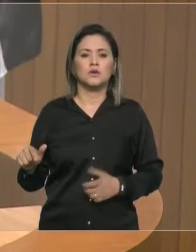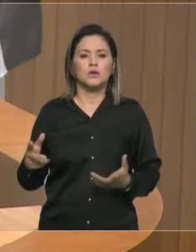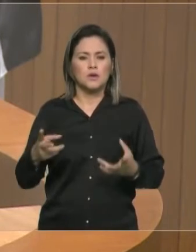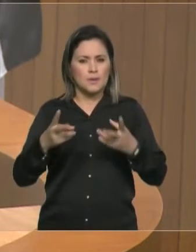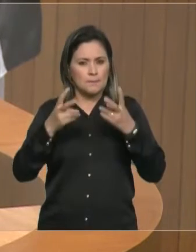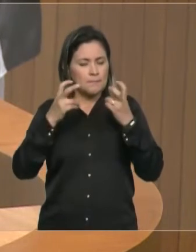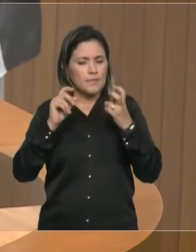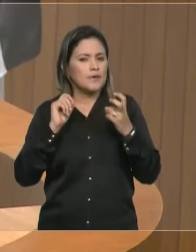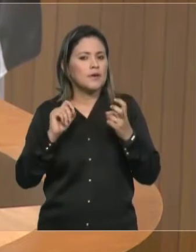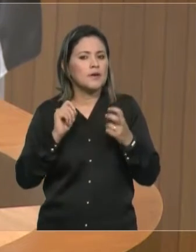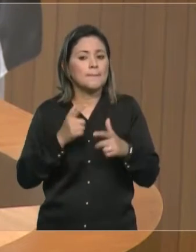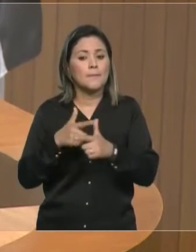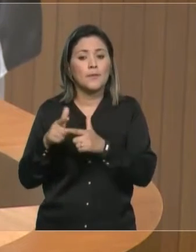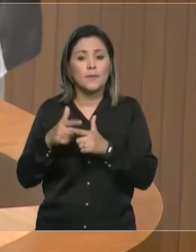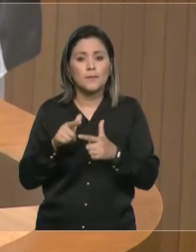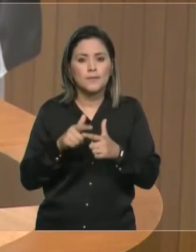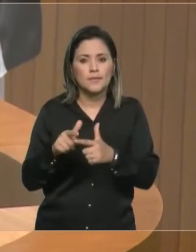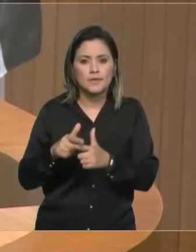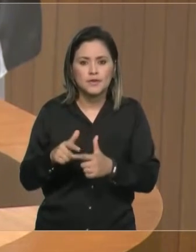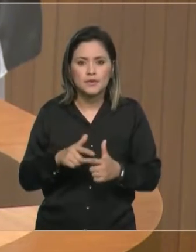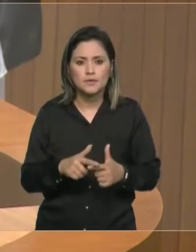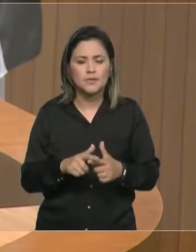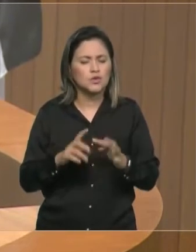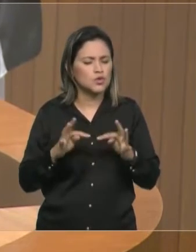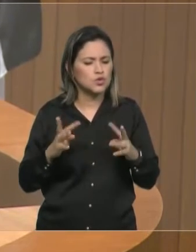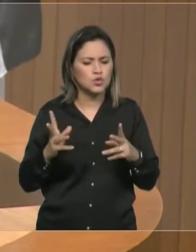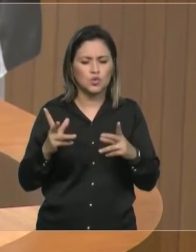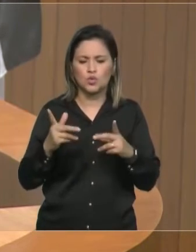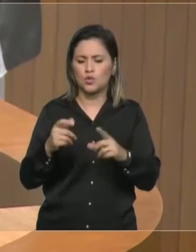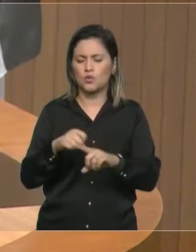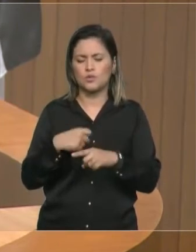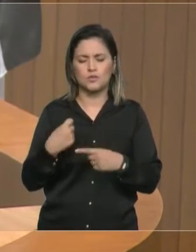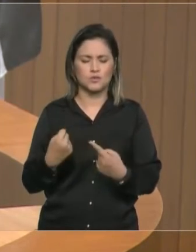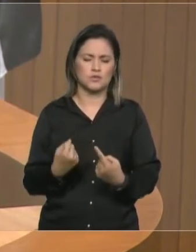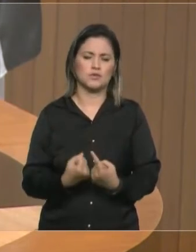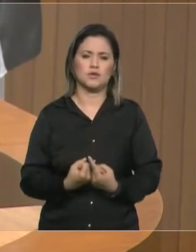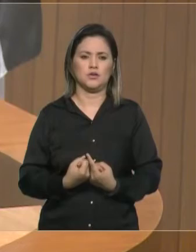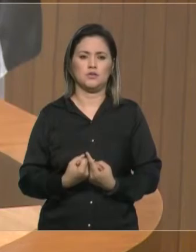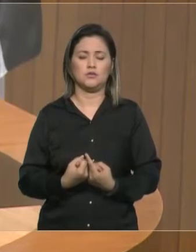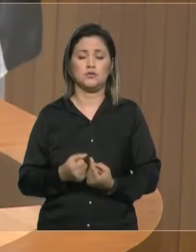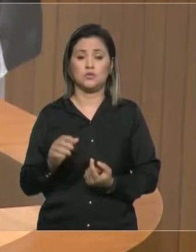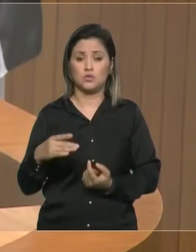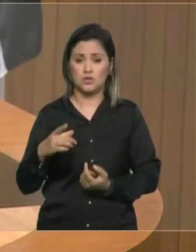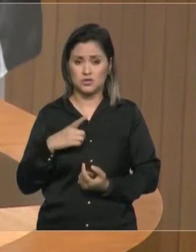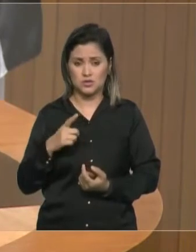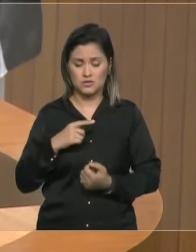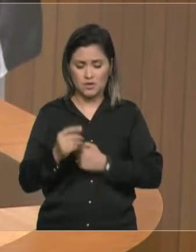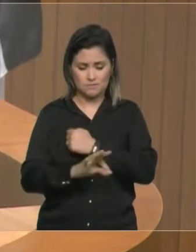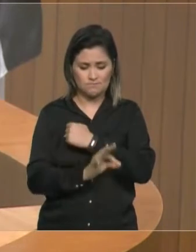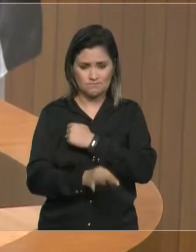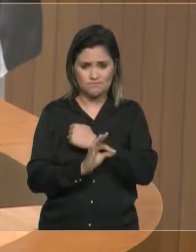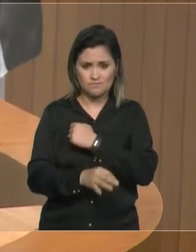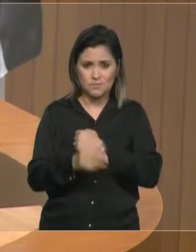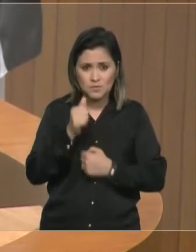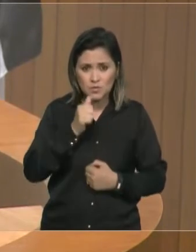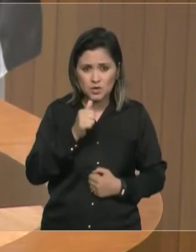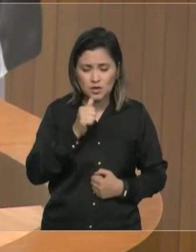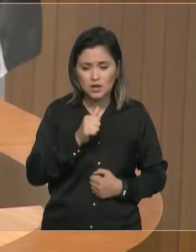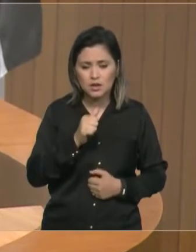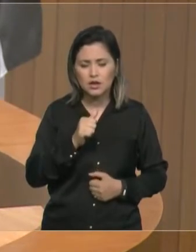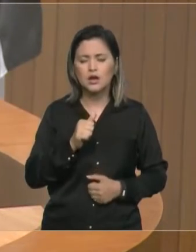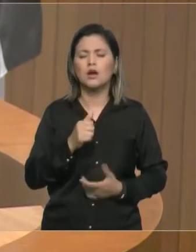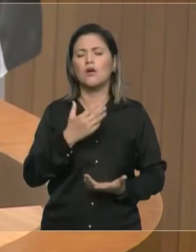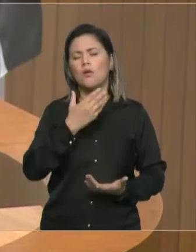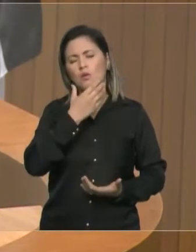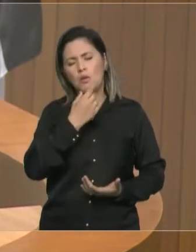só das mulheres, mas de toda a sociedade. Enquanto houver uma agressão à mulher, eu acho que toda a sociedade, homens,